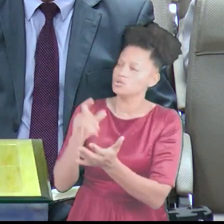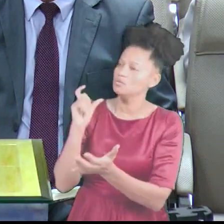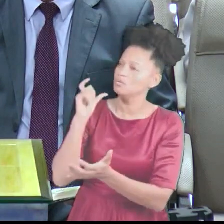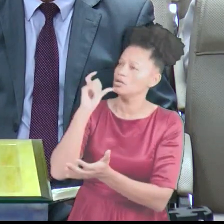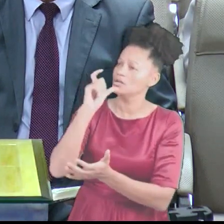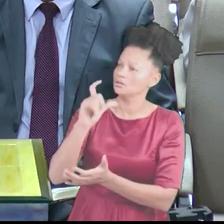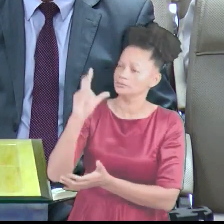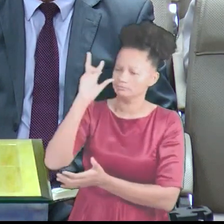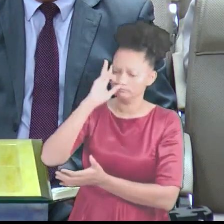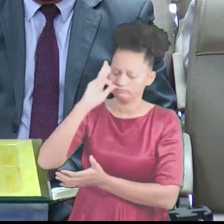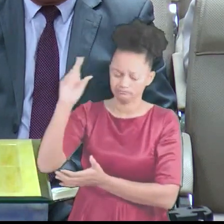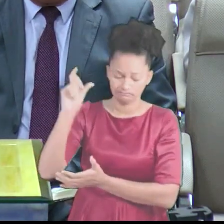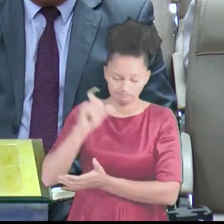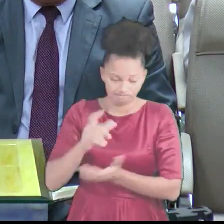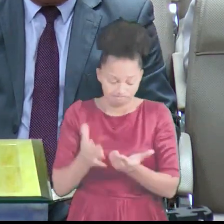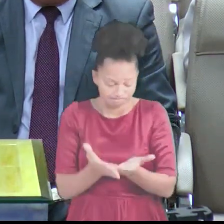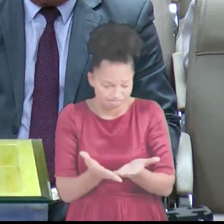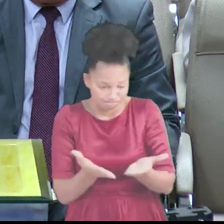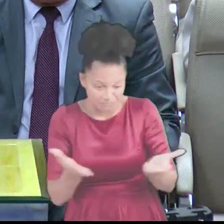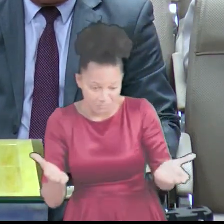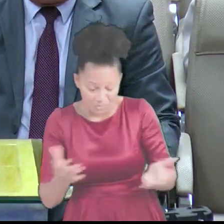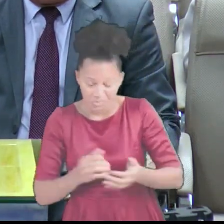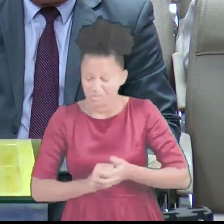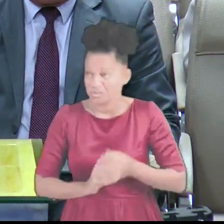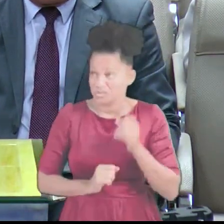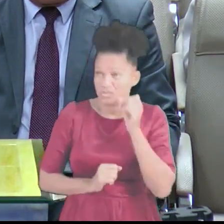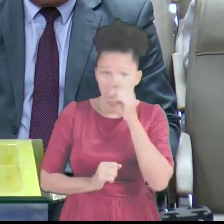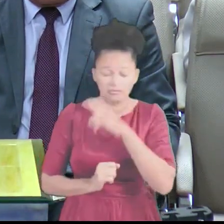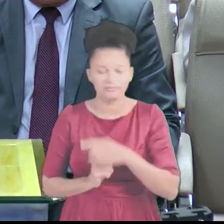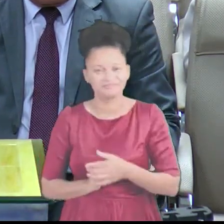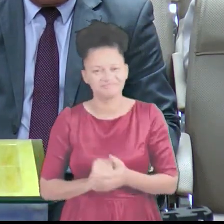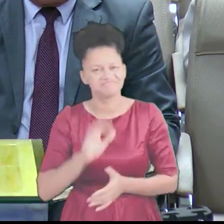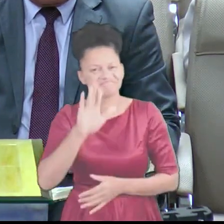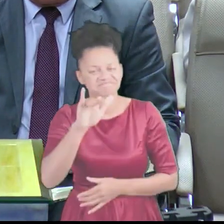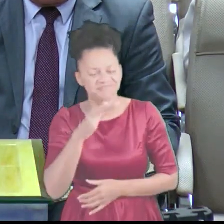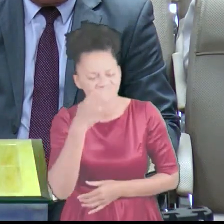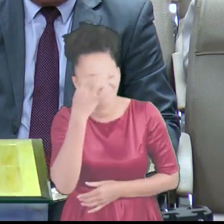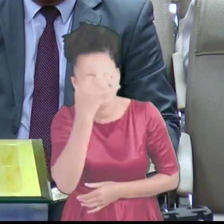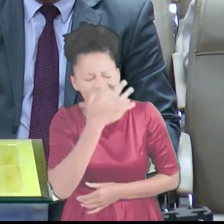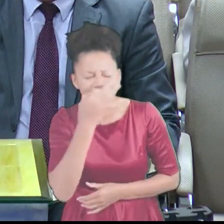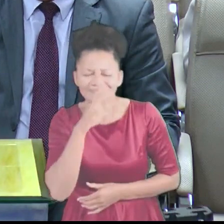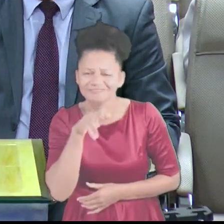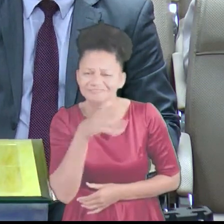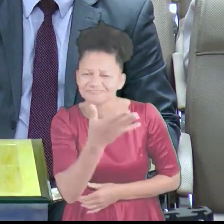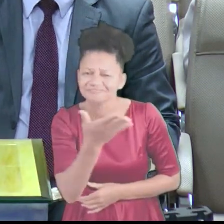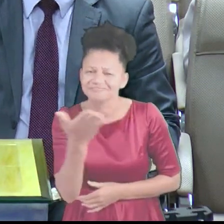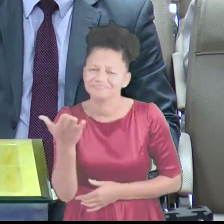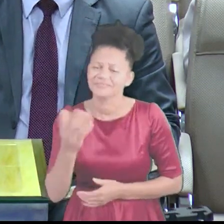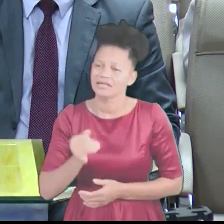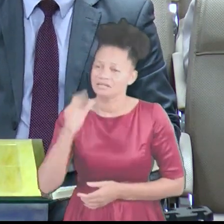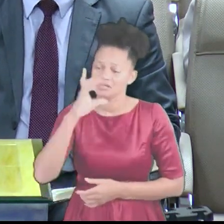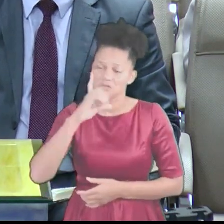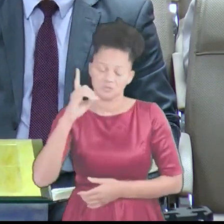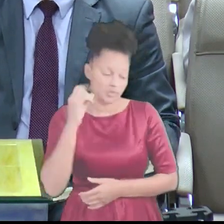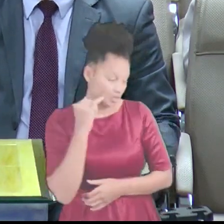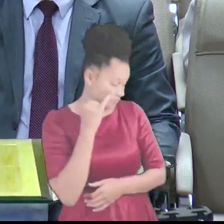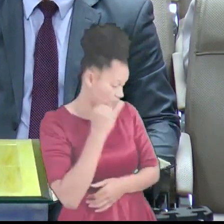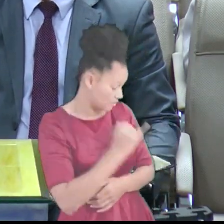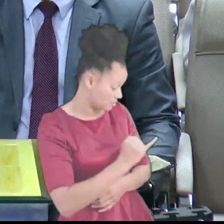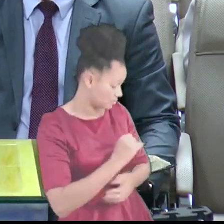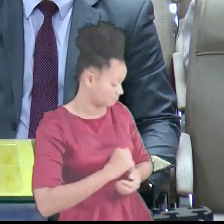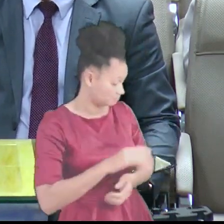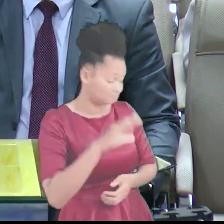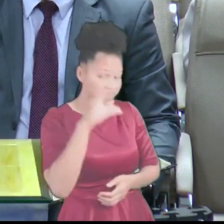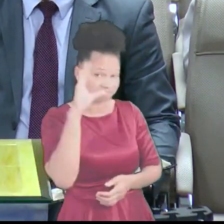tua sobre esta situação. Sabe o que é que eu acho lindo, irmãos? Que Deus poderia dizer a Ezequiel o